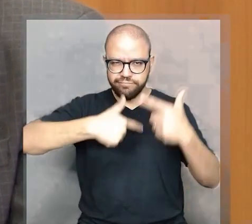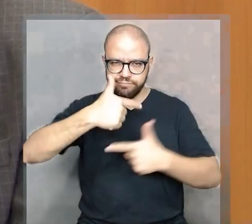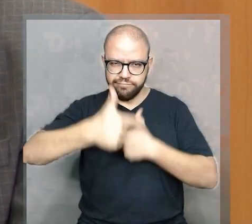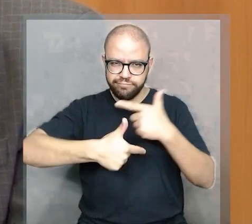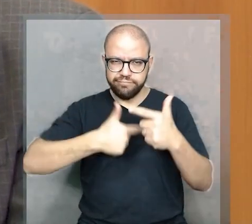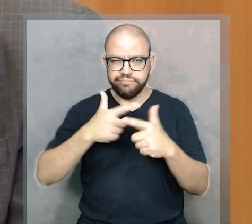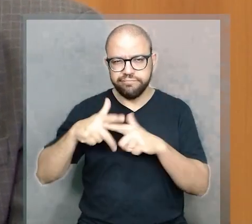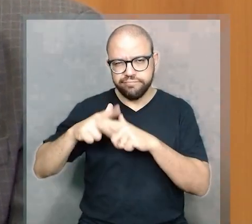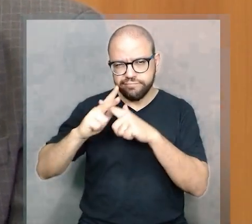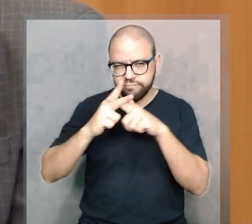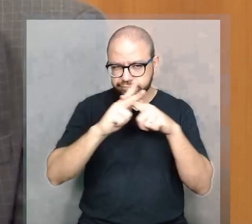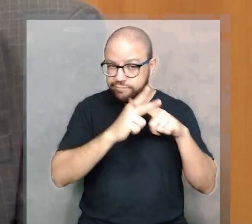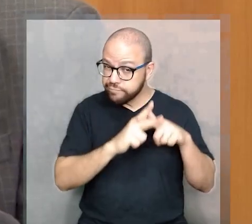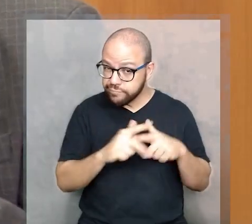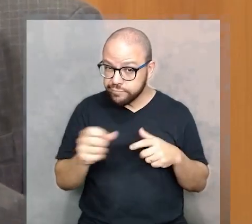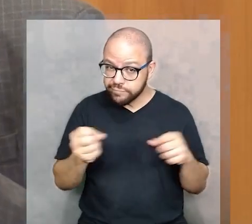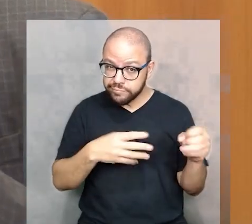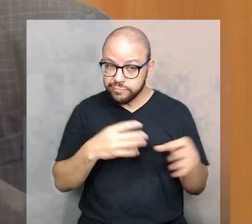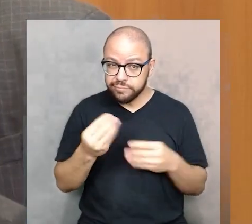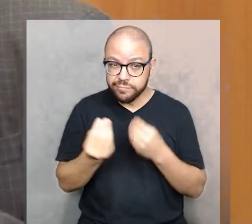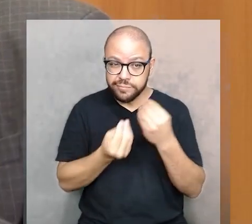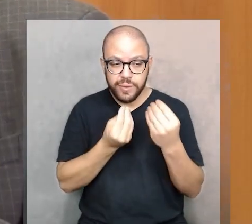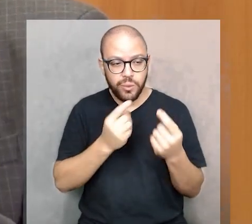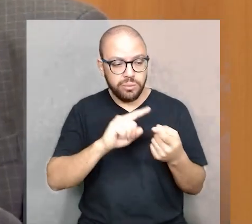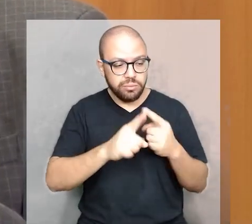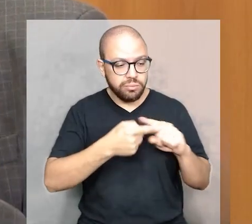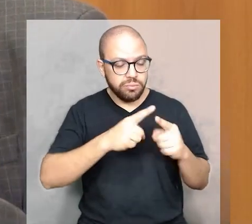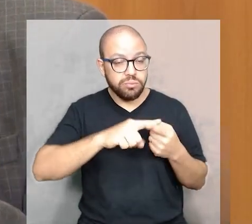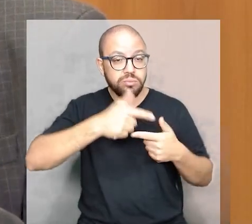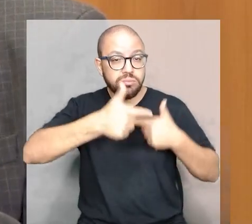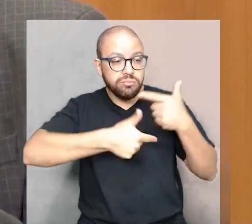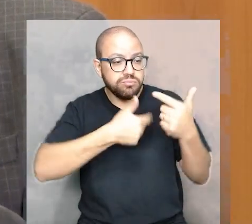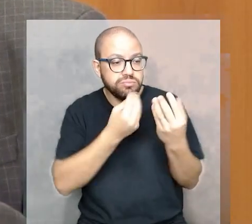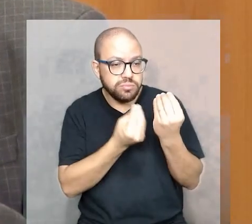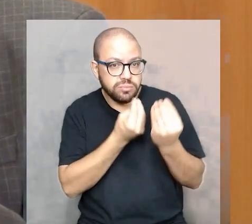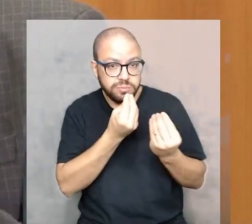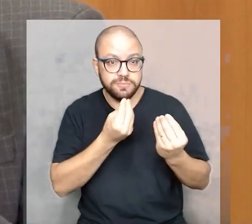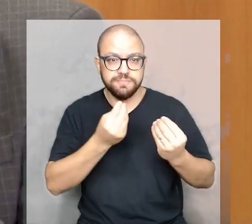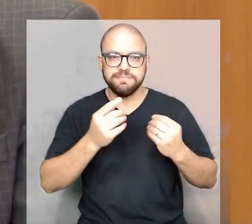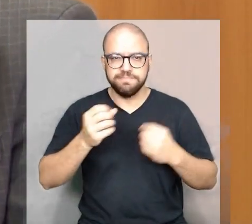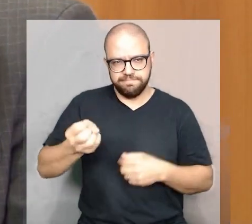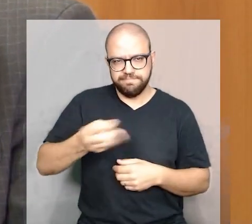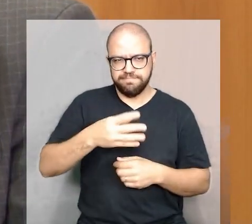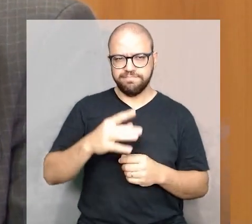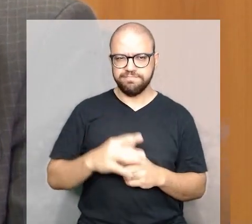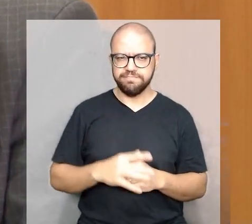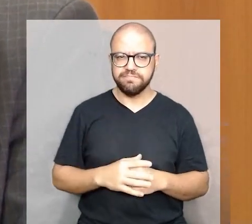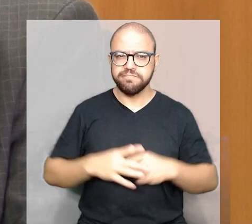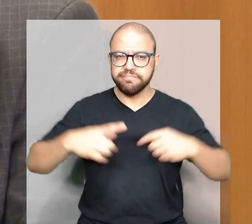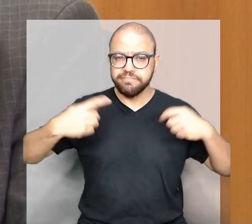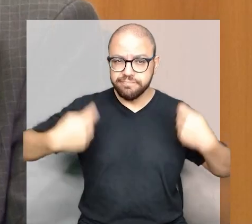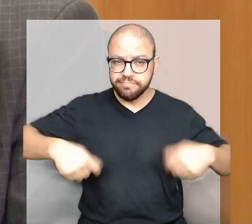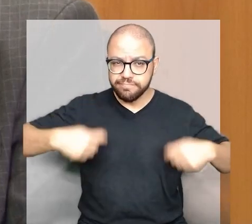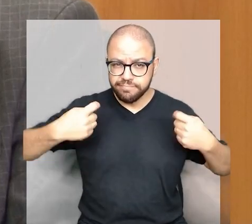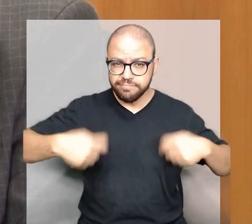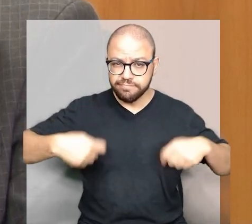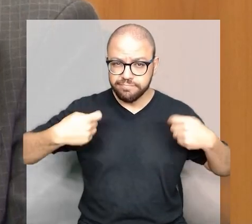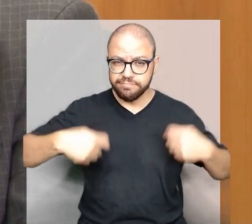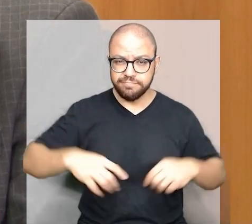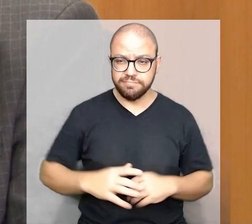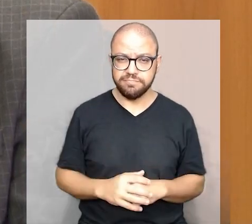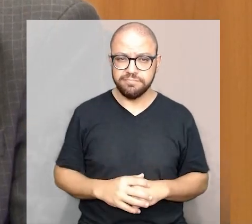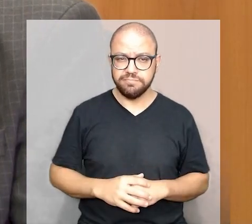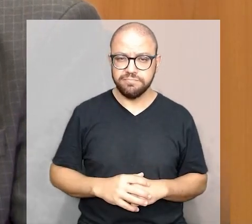mundo do trabalho, novas ferramentas, novas formas de relações de trabalho, e houve